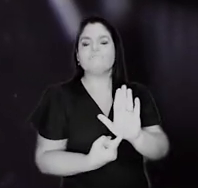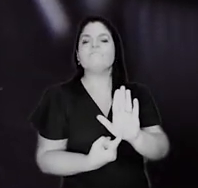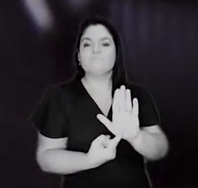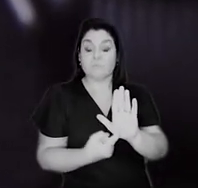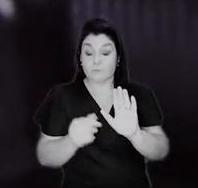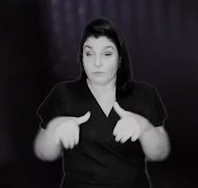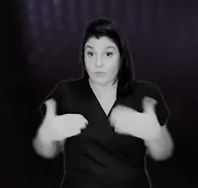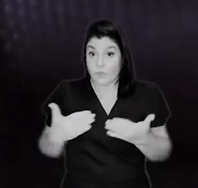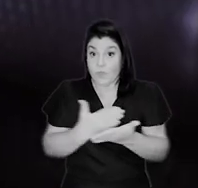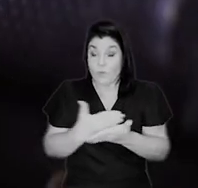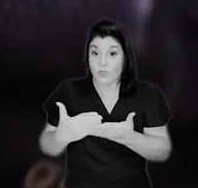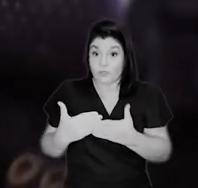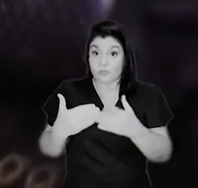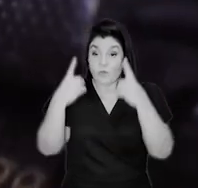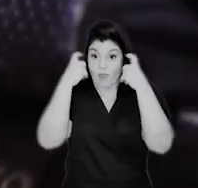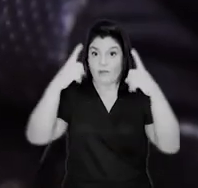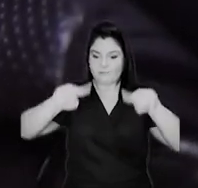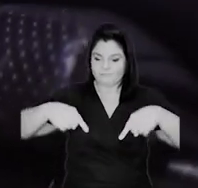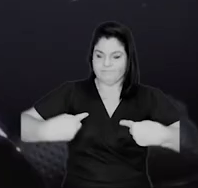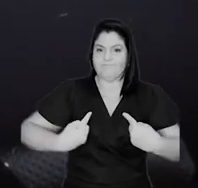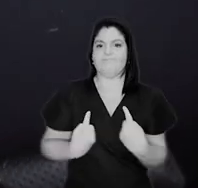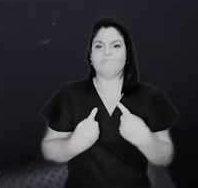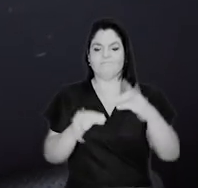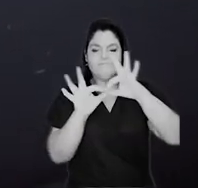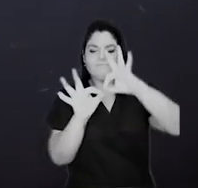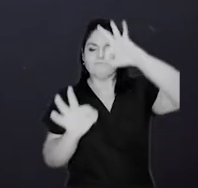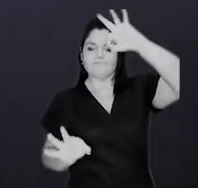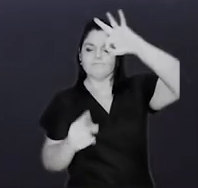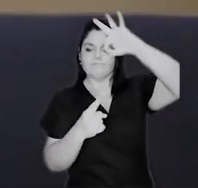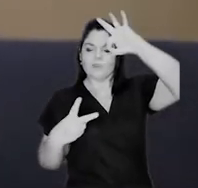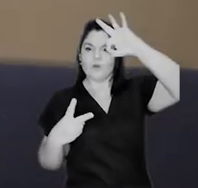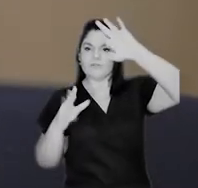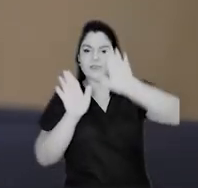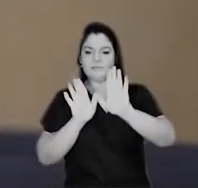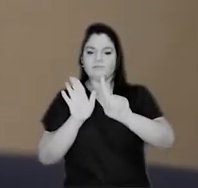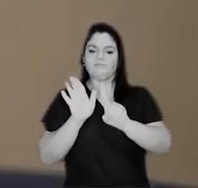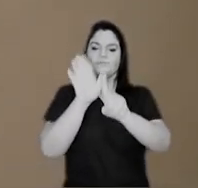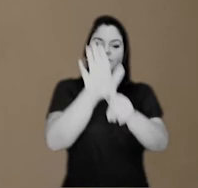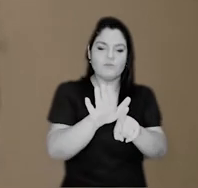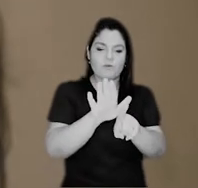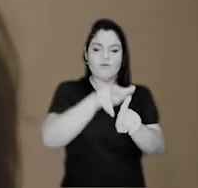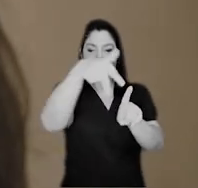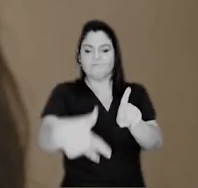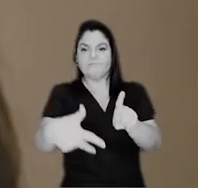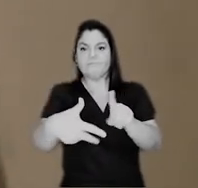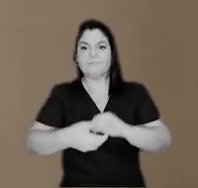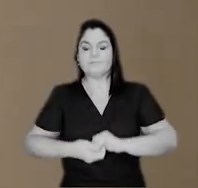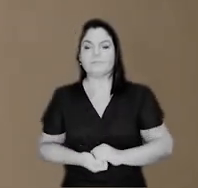mostrar. Então ele começou a me agredir. E ele me arremessou de uma altura de 12 metros.